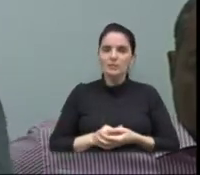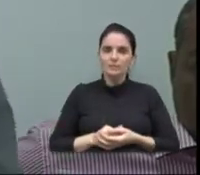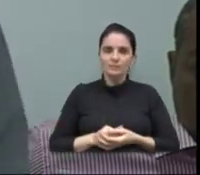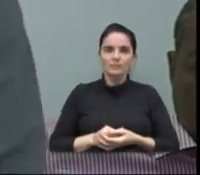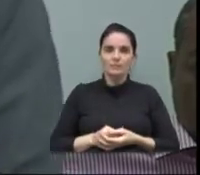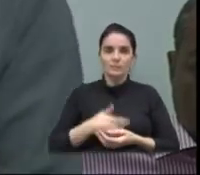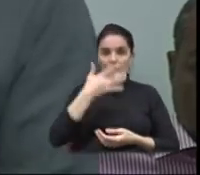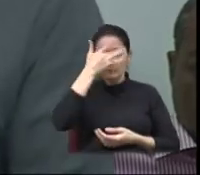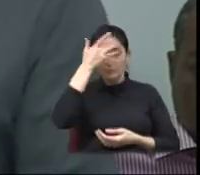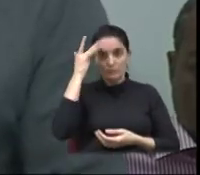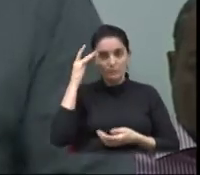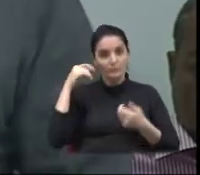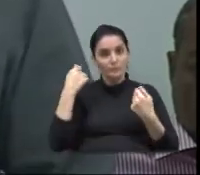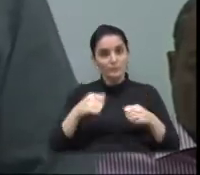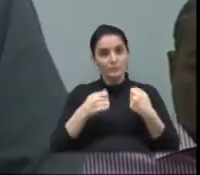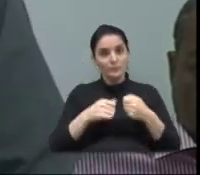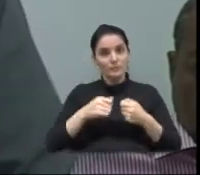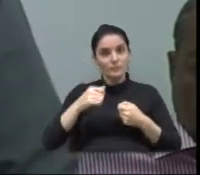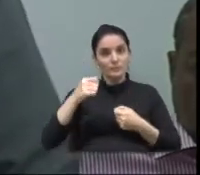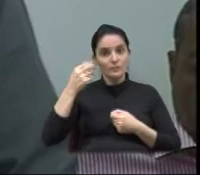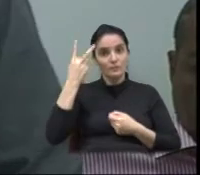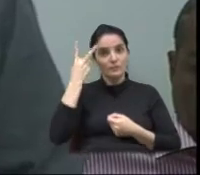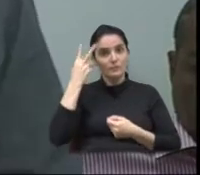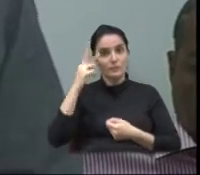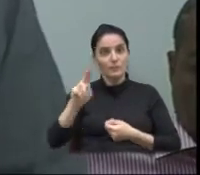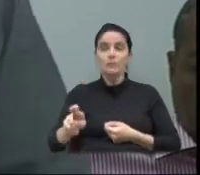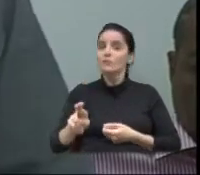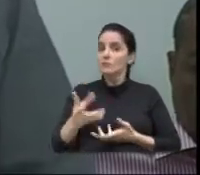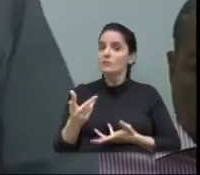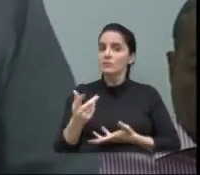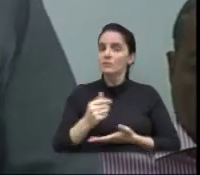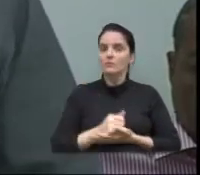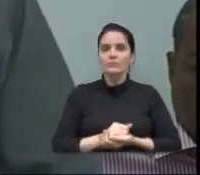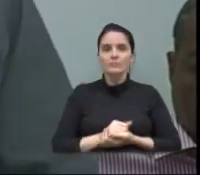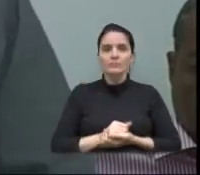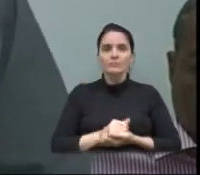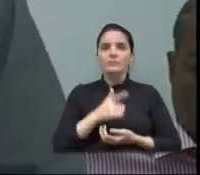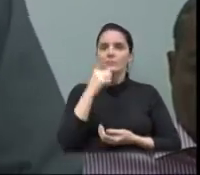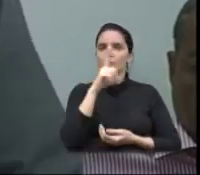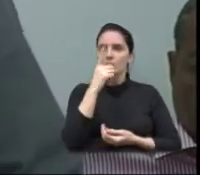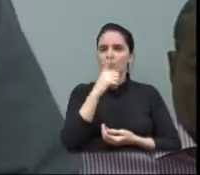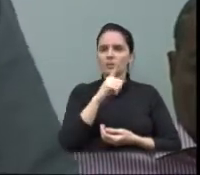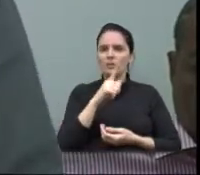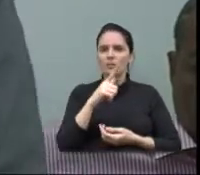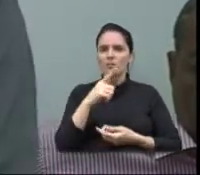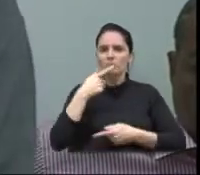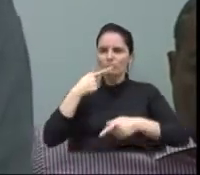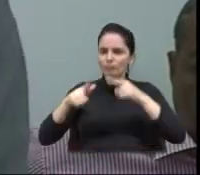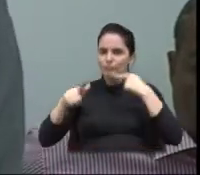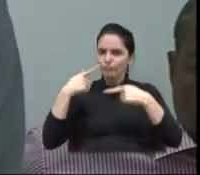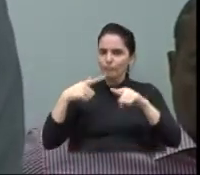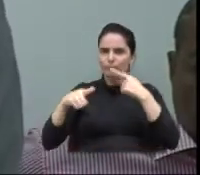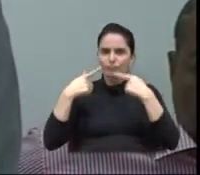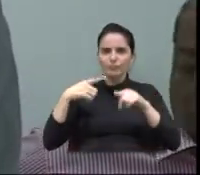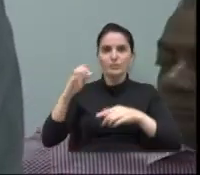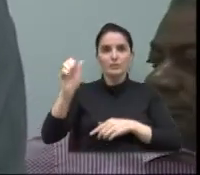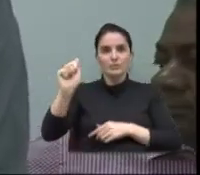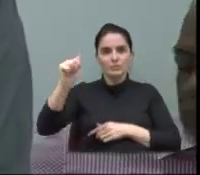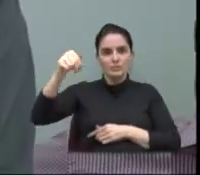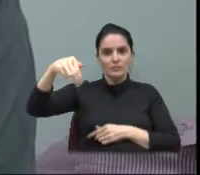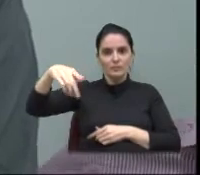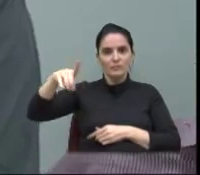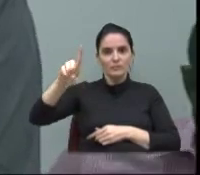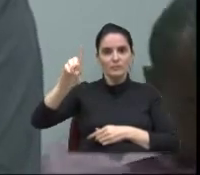para quem trabalhou e teve coragem de um dia falar. Eu também critiquei a Andrea muito, muito, muitas coisas, mas nisso ela